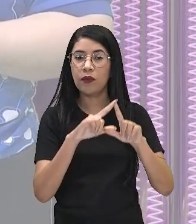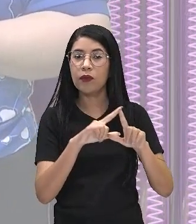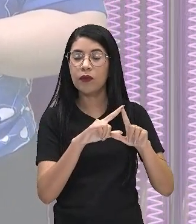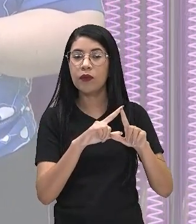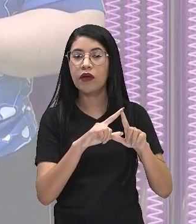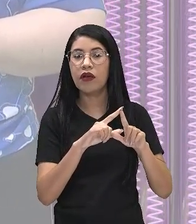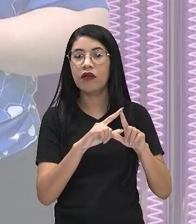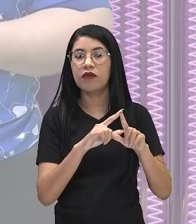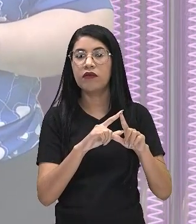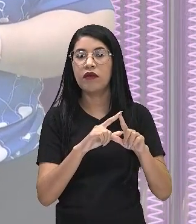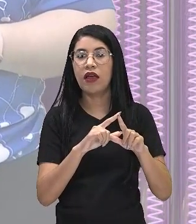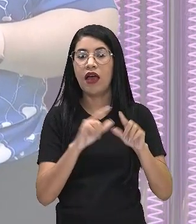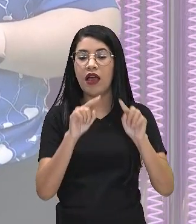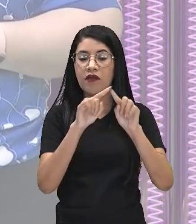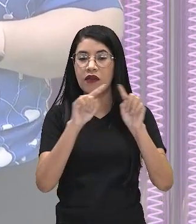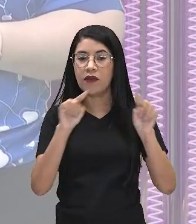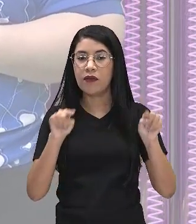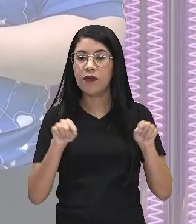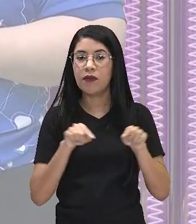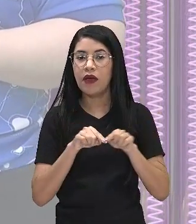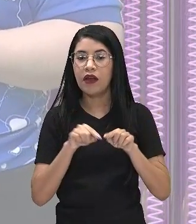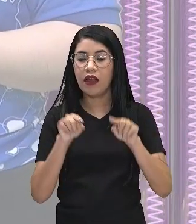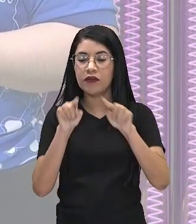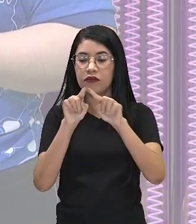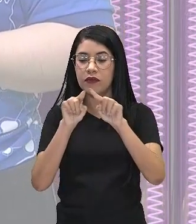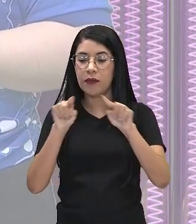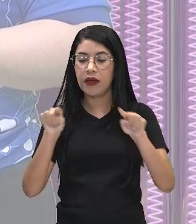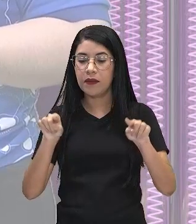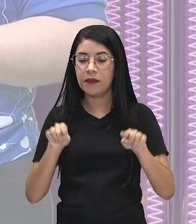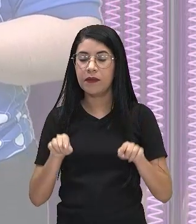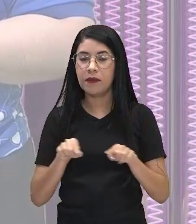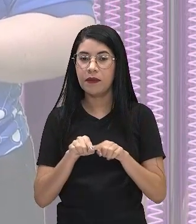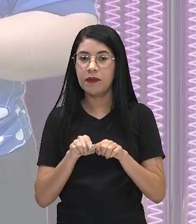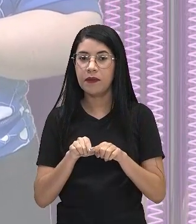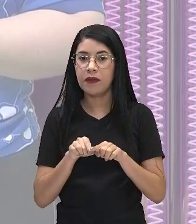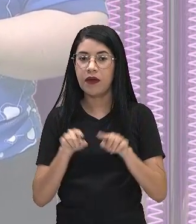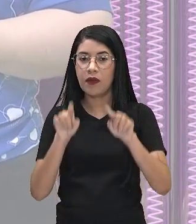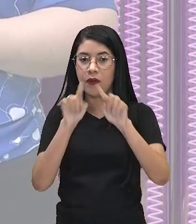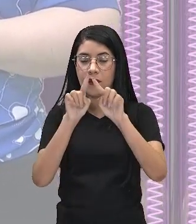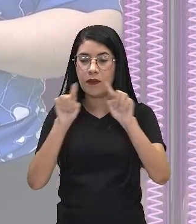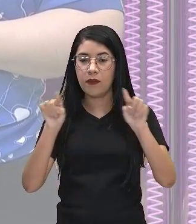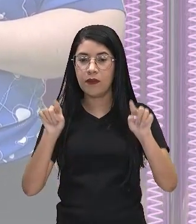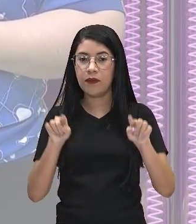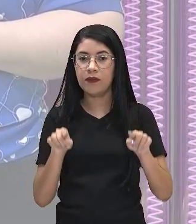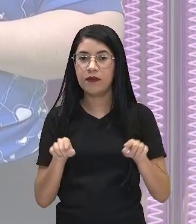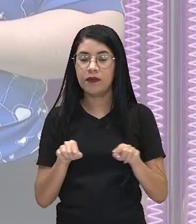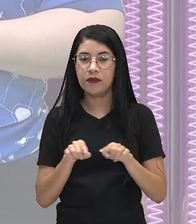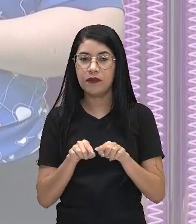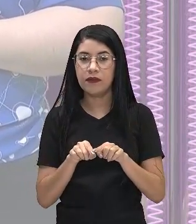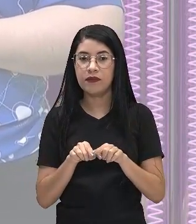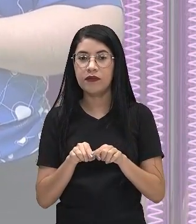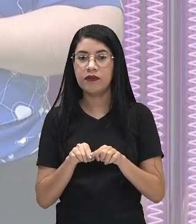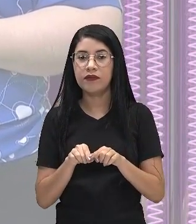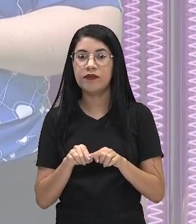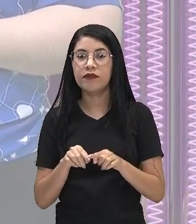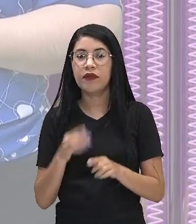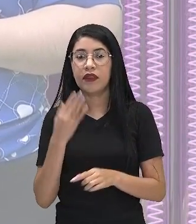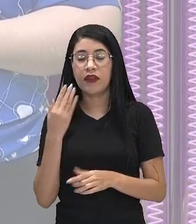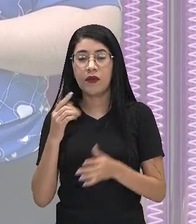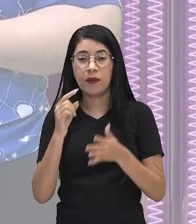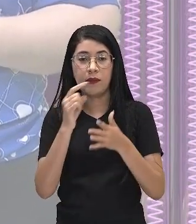aí vai prisma quadrangular, prisma pentagonal, o hexagonal, esse aqui, né, o heptagonal